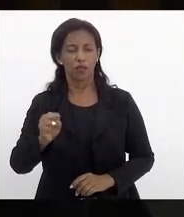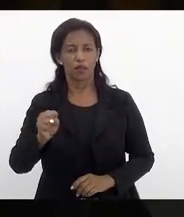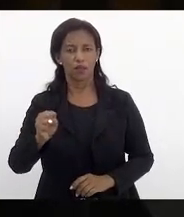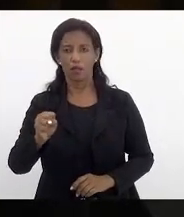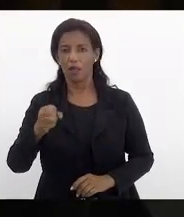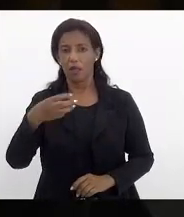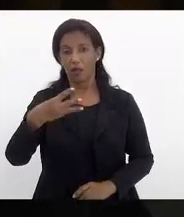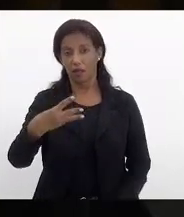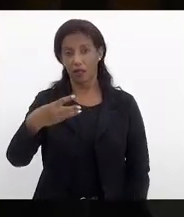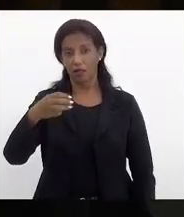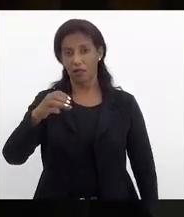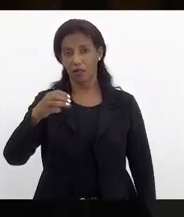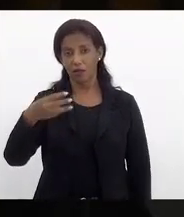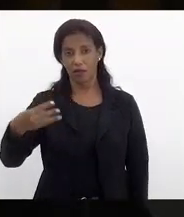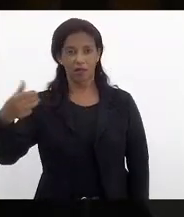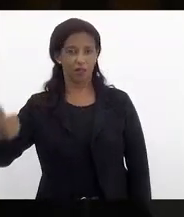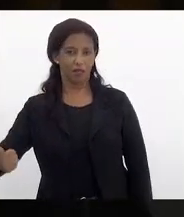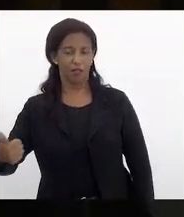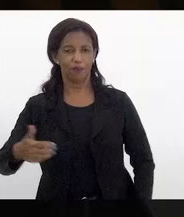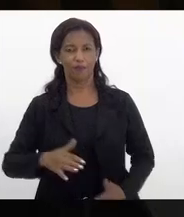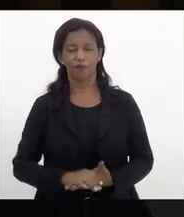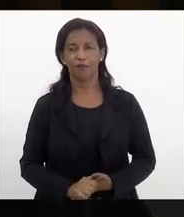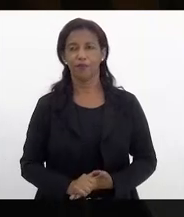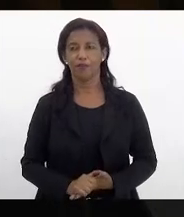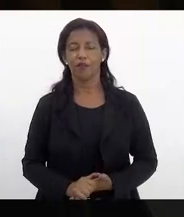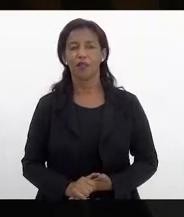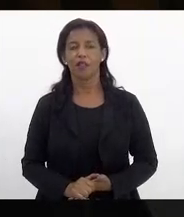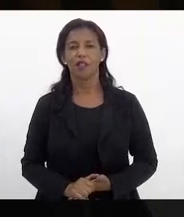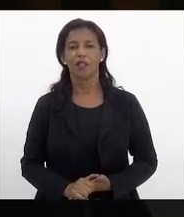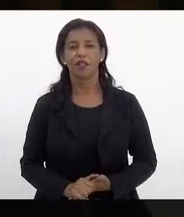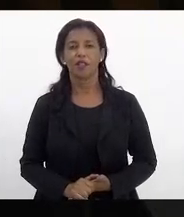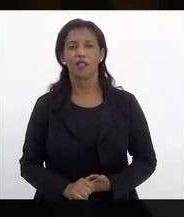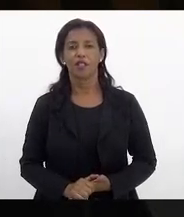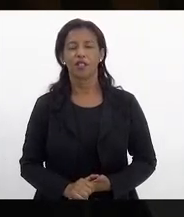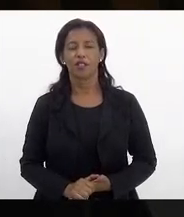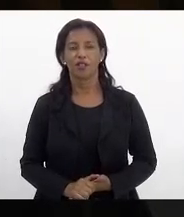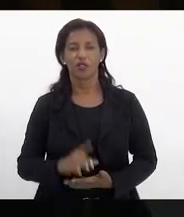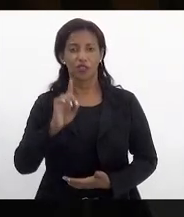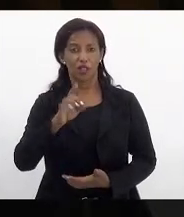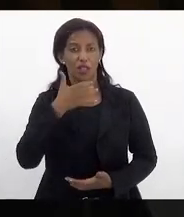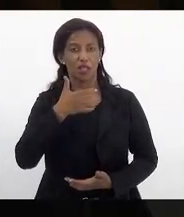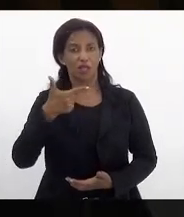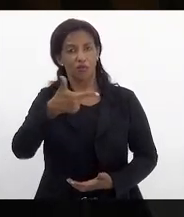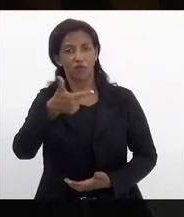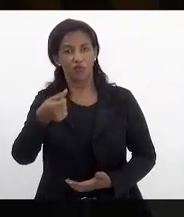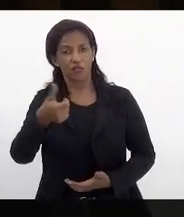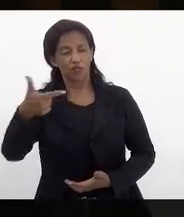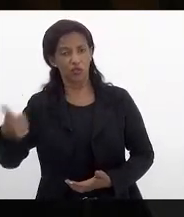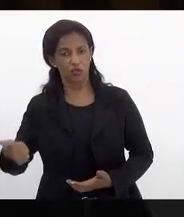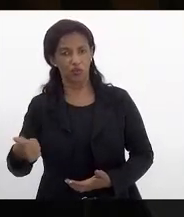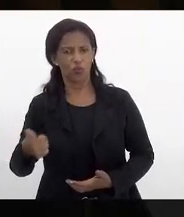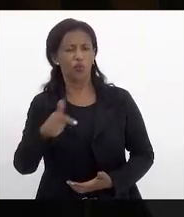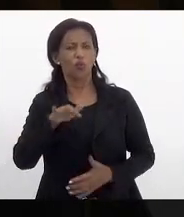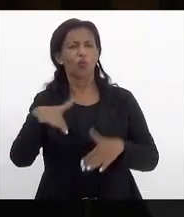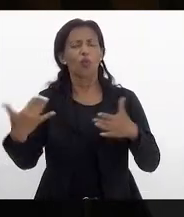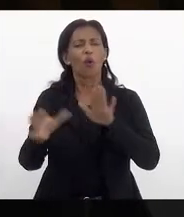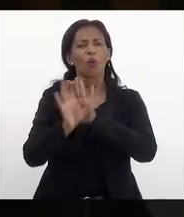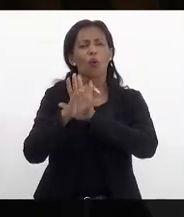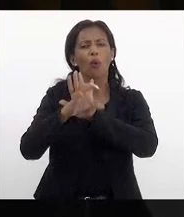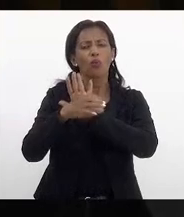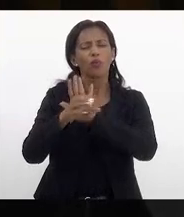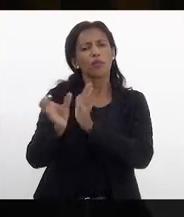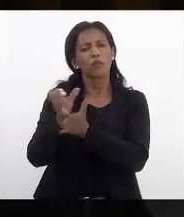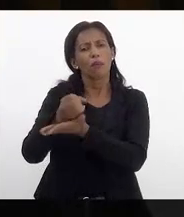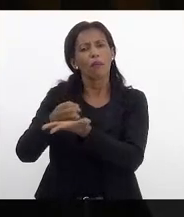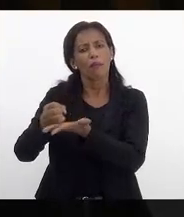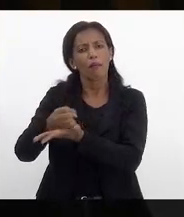10.331, lei federal, de 18 de dezembro de 2001. E qual o conceito